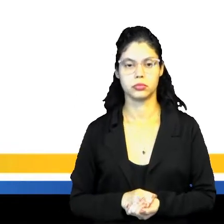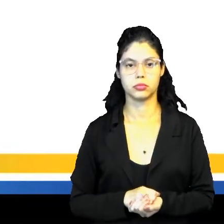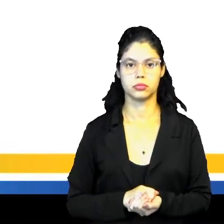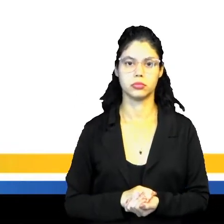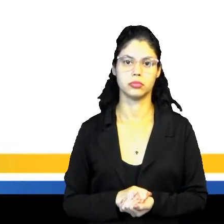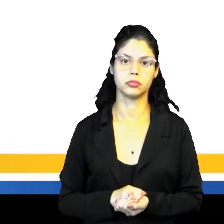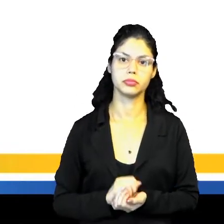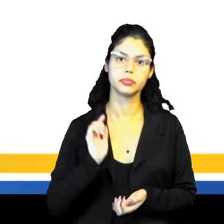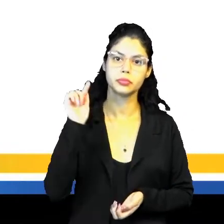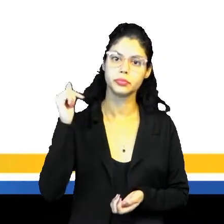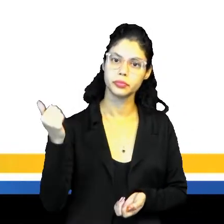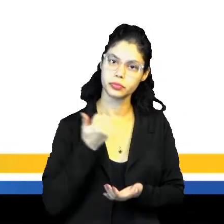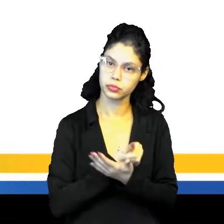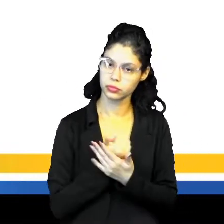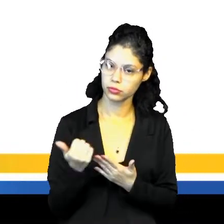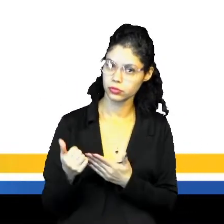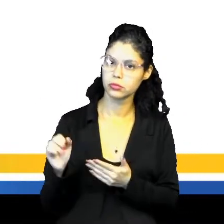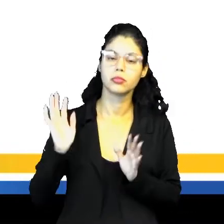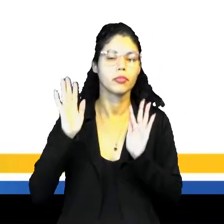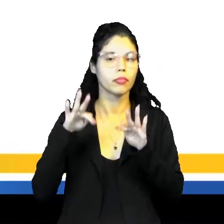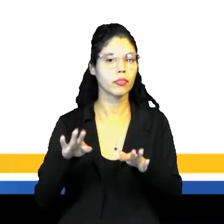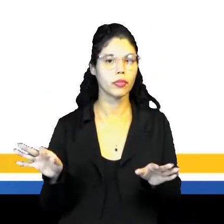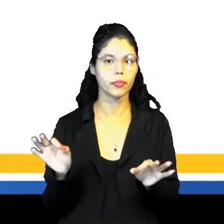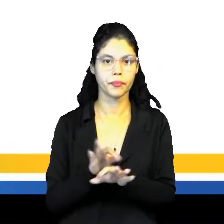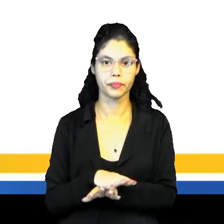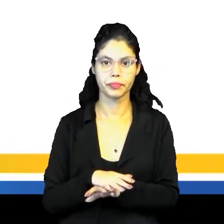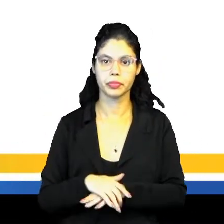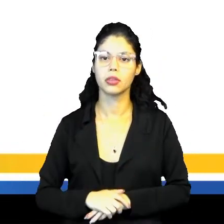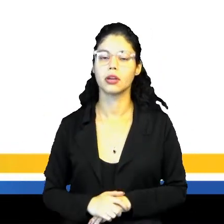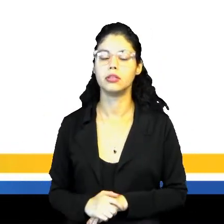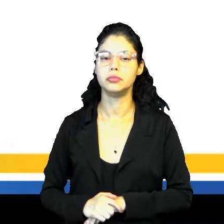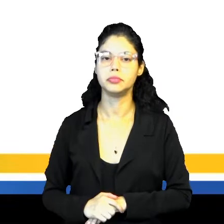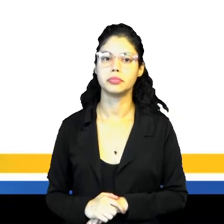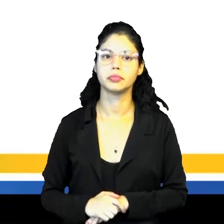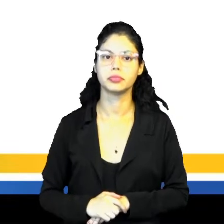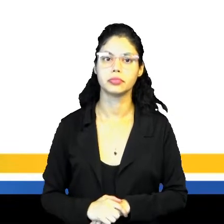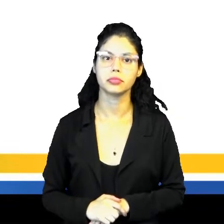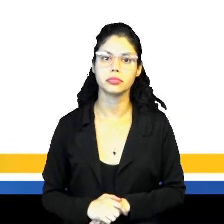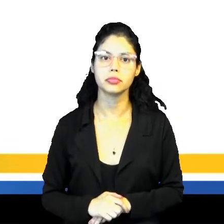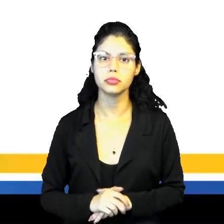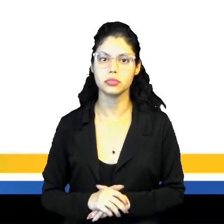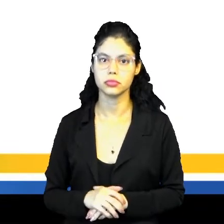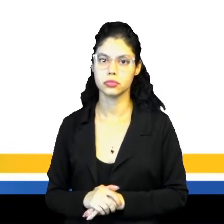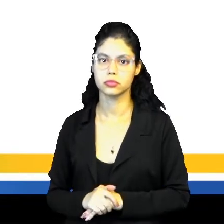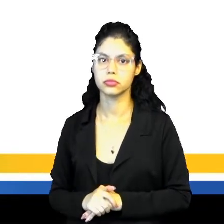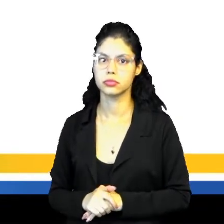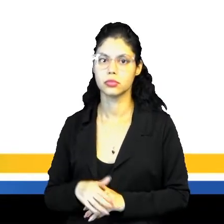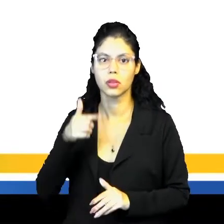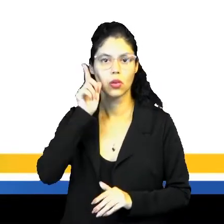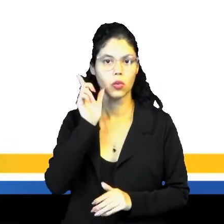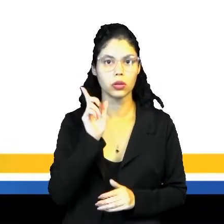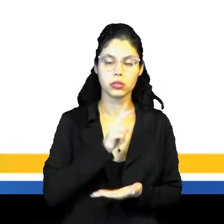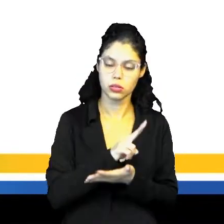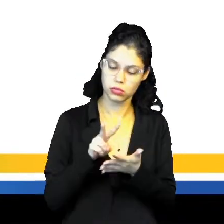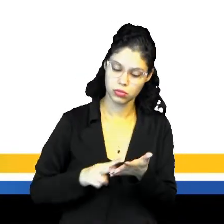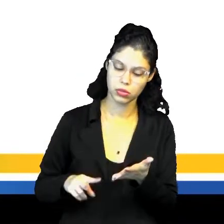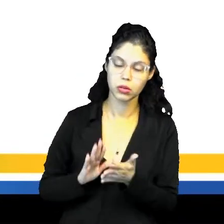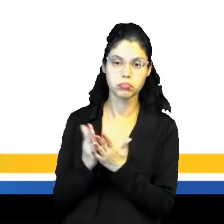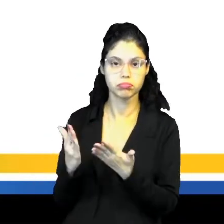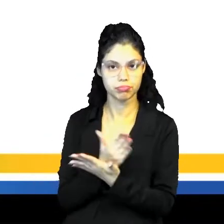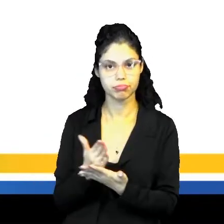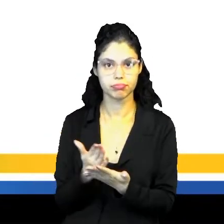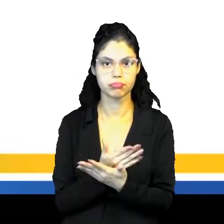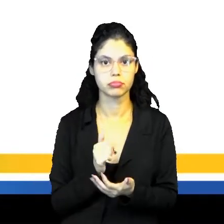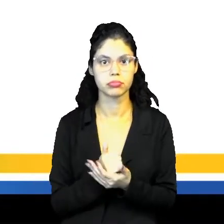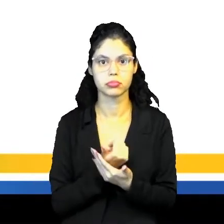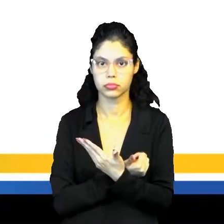indefinido é aquela ação totalmente concluída no passado, né? Por exemplo ali, ayer leí um livro, ou seja, ontem eu li um livro. Então a